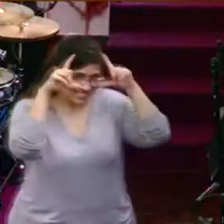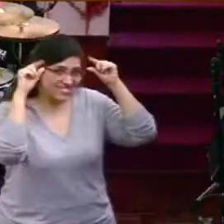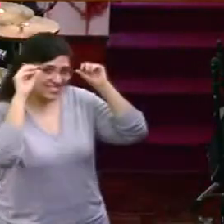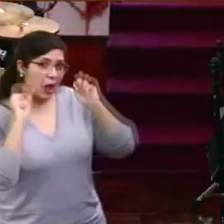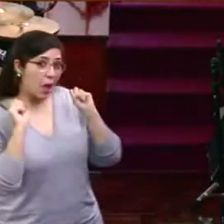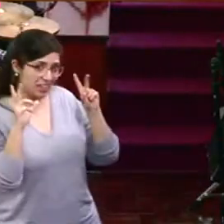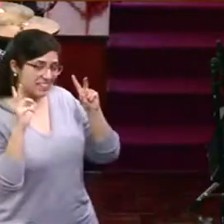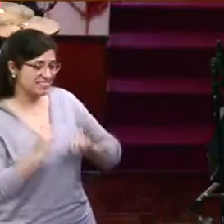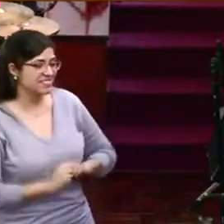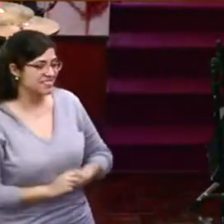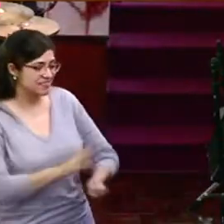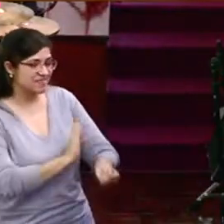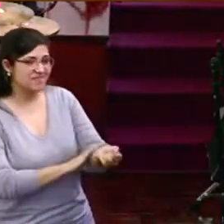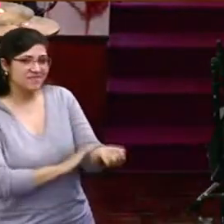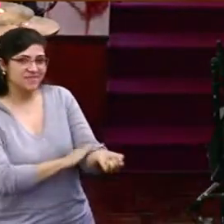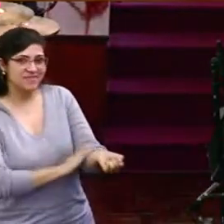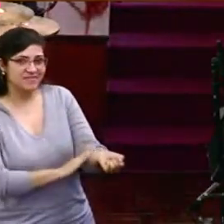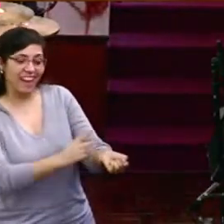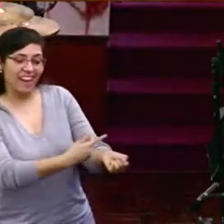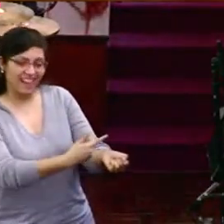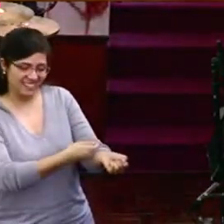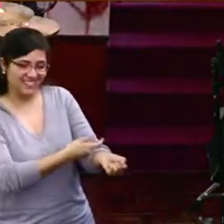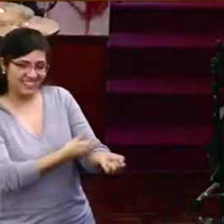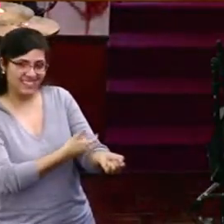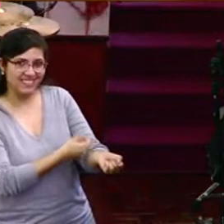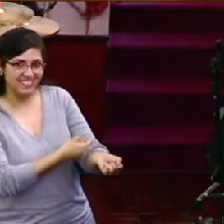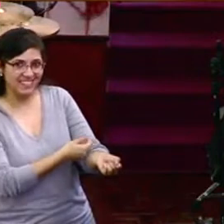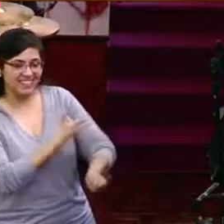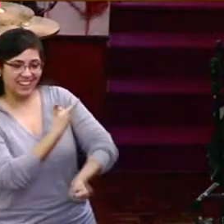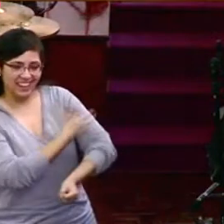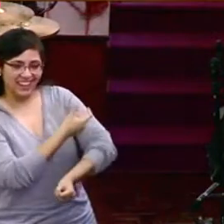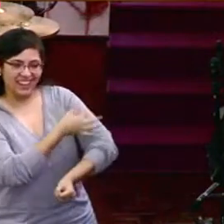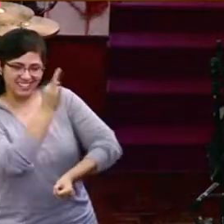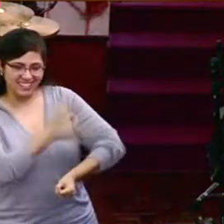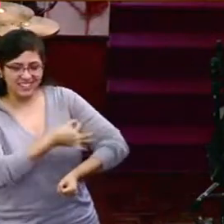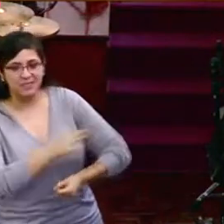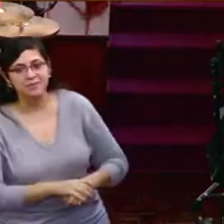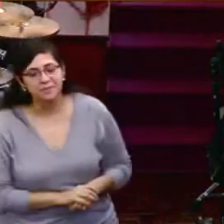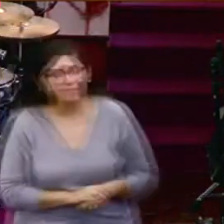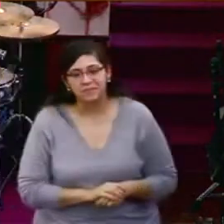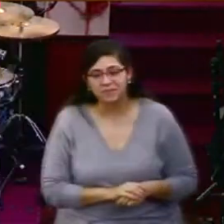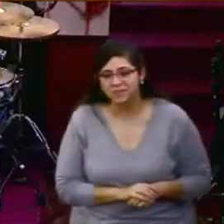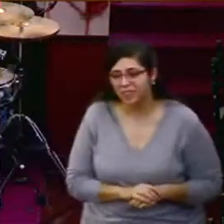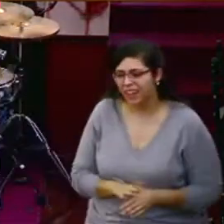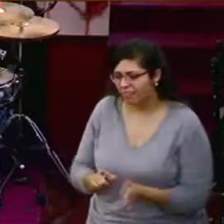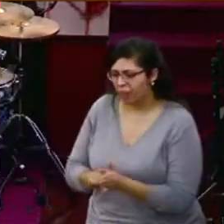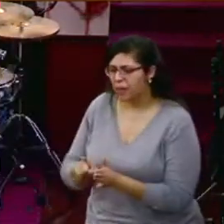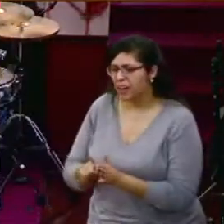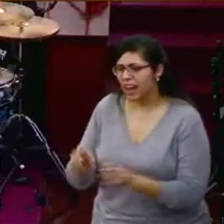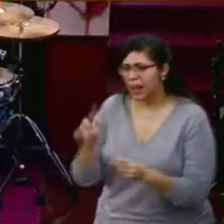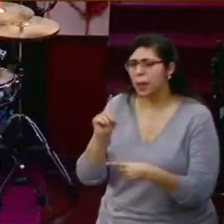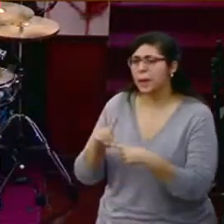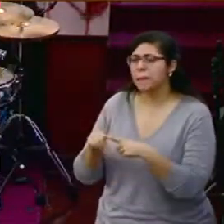tá é apareceu aí ficamos olhei para ela e perguntei porque o nervosismo porque o